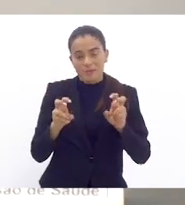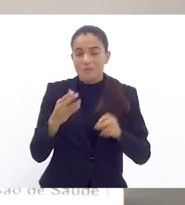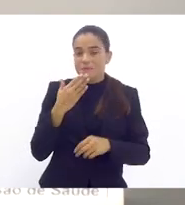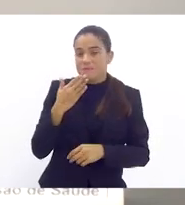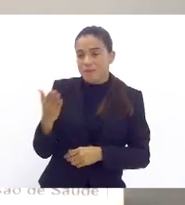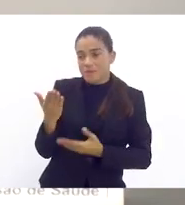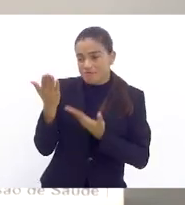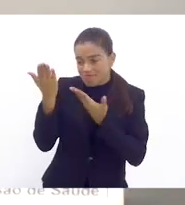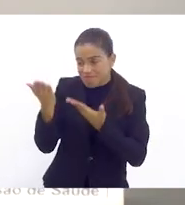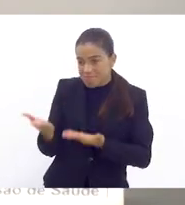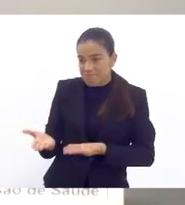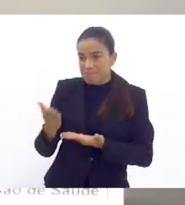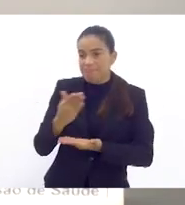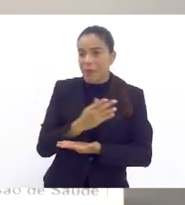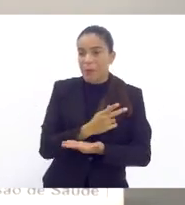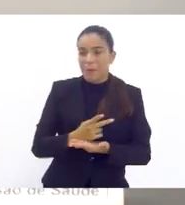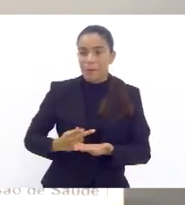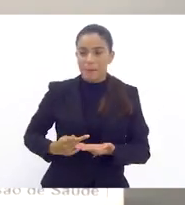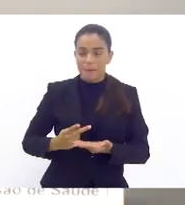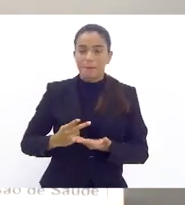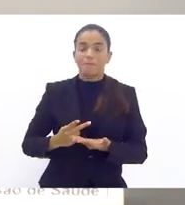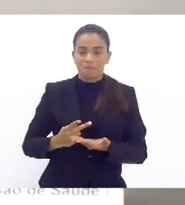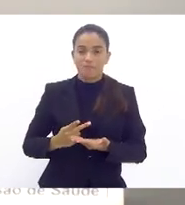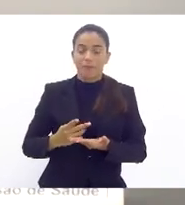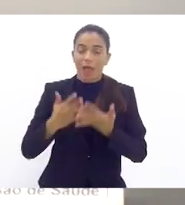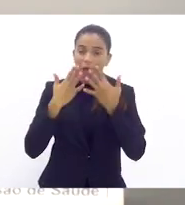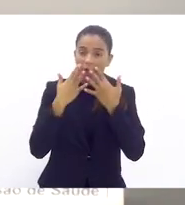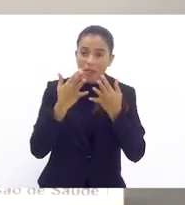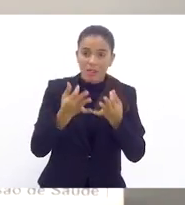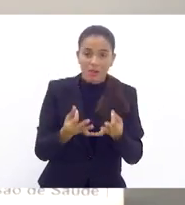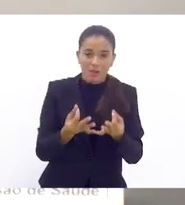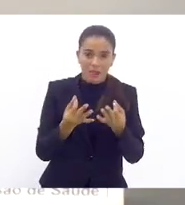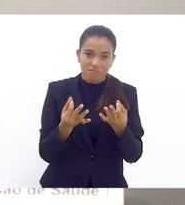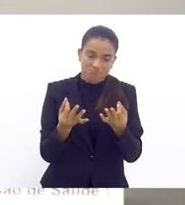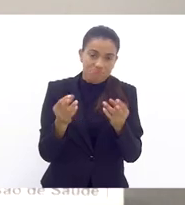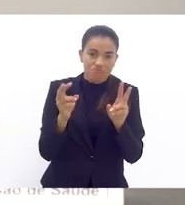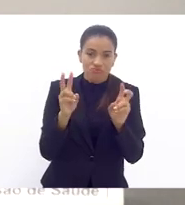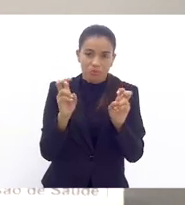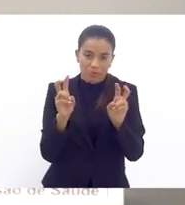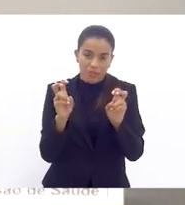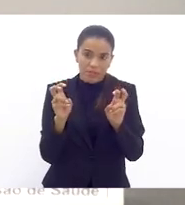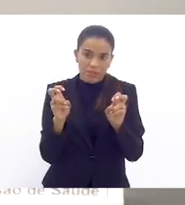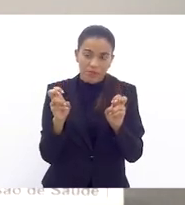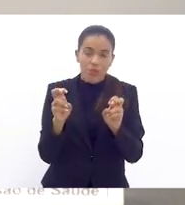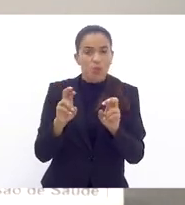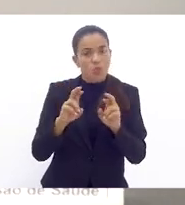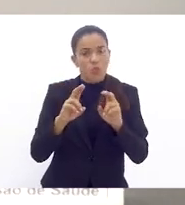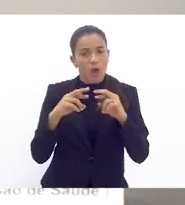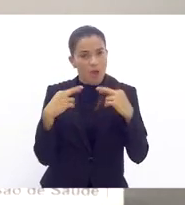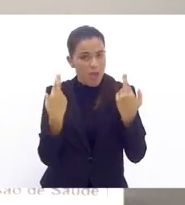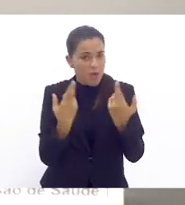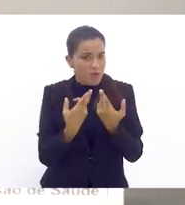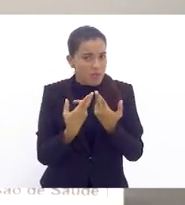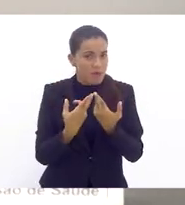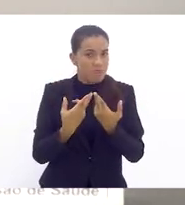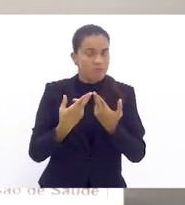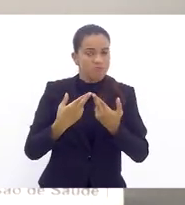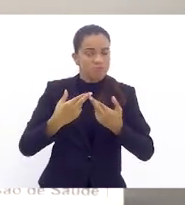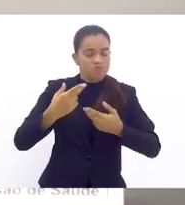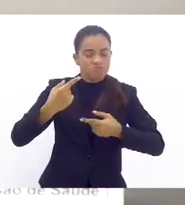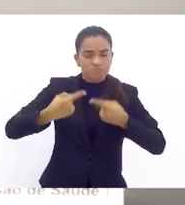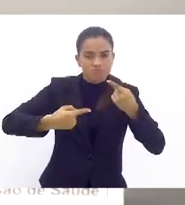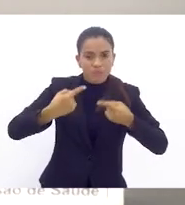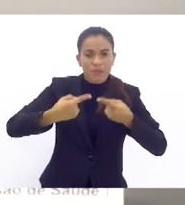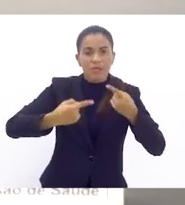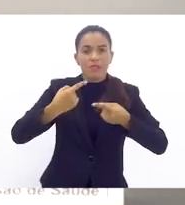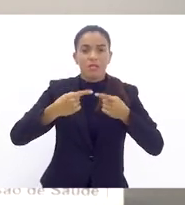a Vossa Excelência atentar para esse desdobramento de uma reunião de trabalho mesmo com a